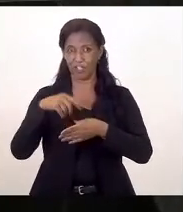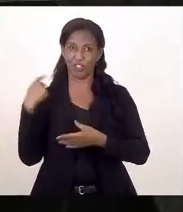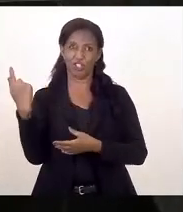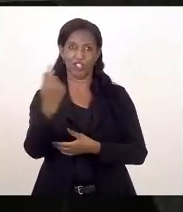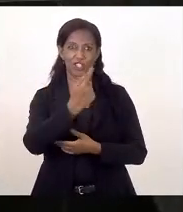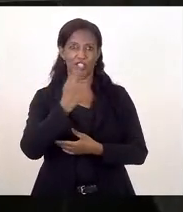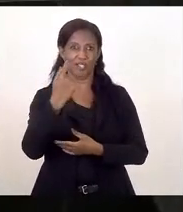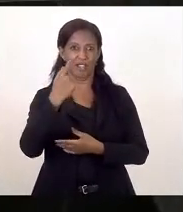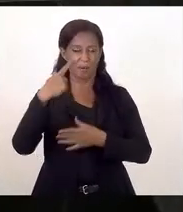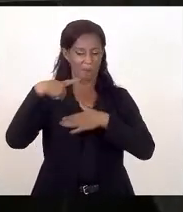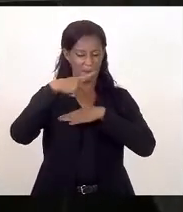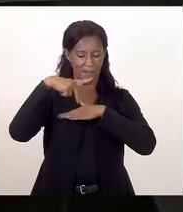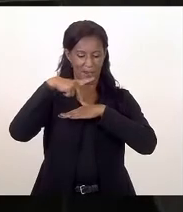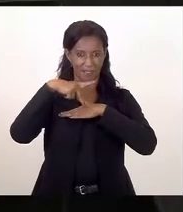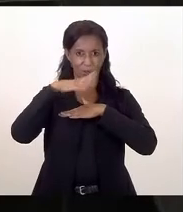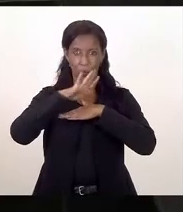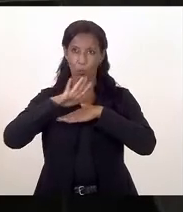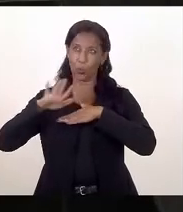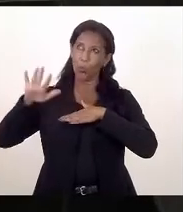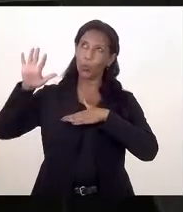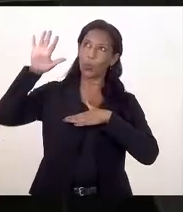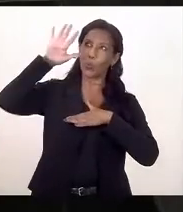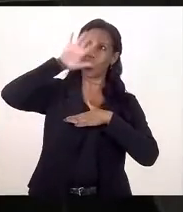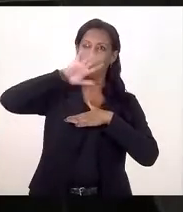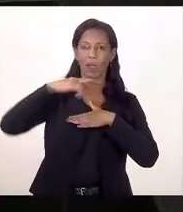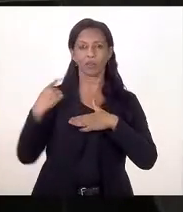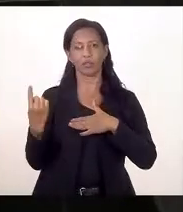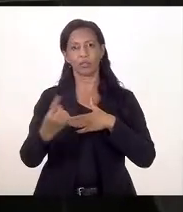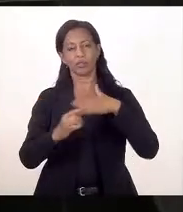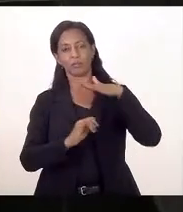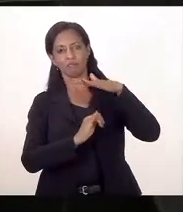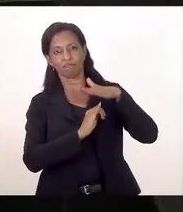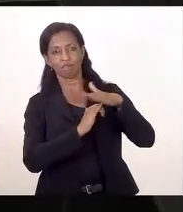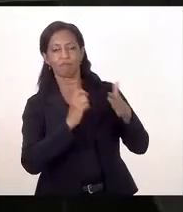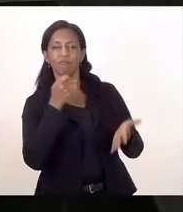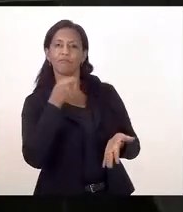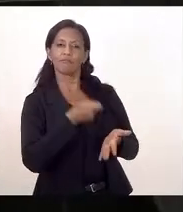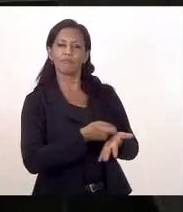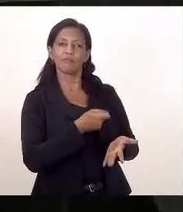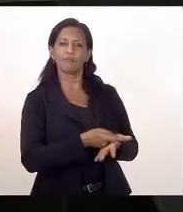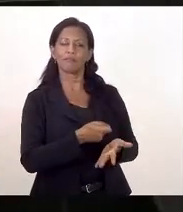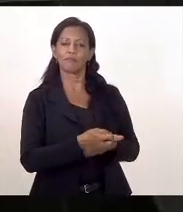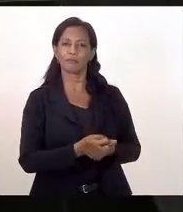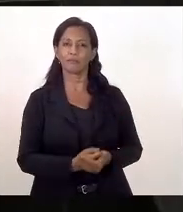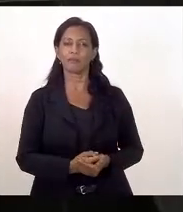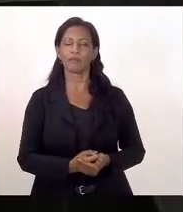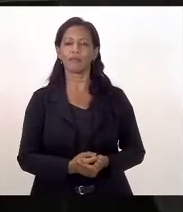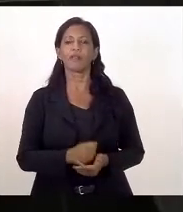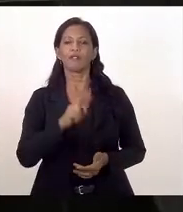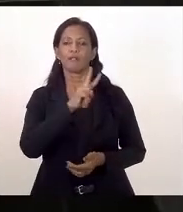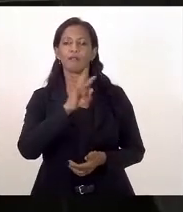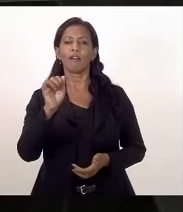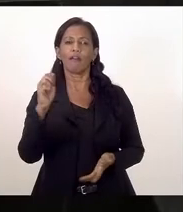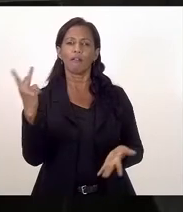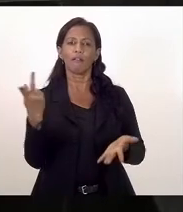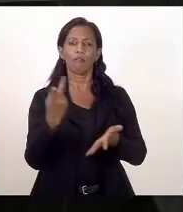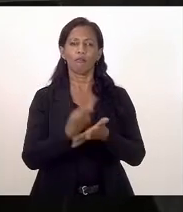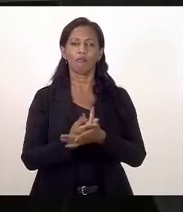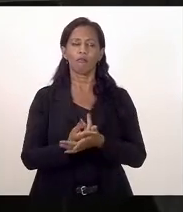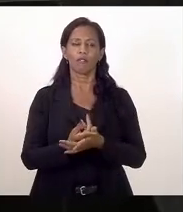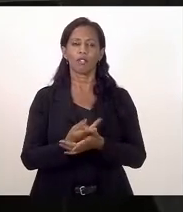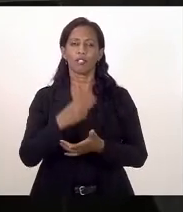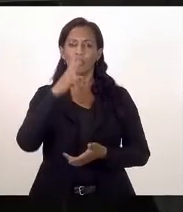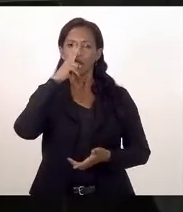no país, nossas instituições garantirão, ela irá ocorrer, e essas